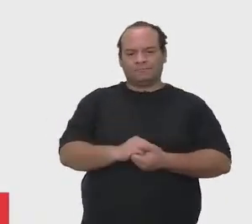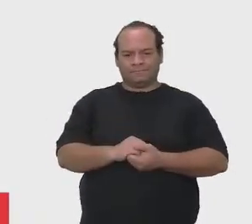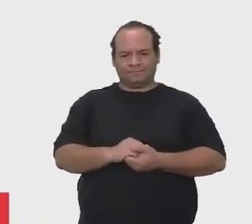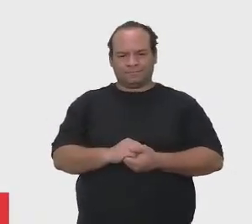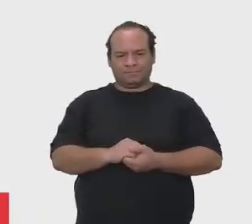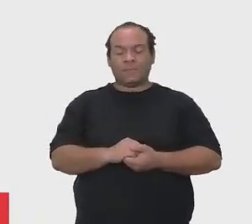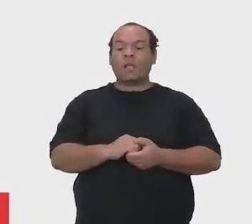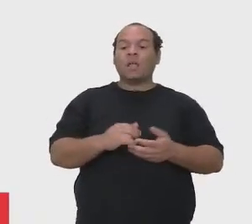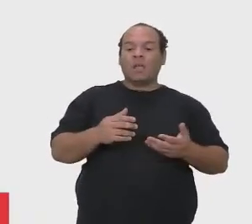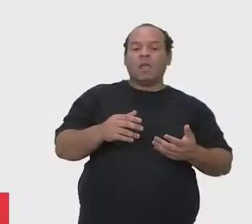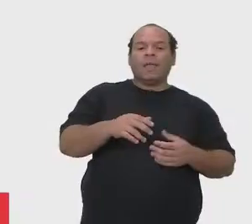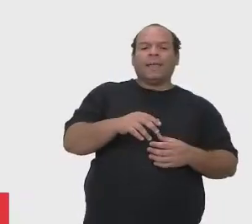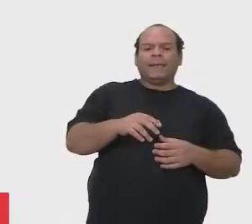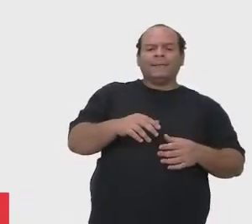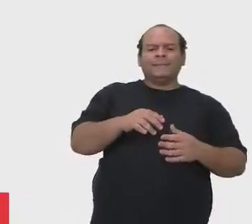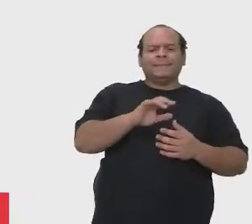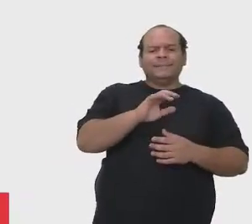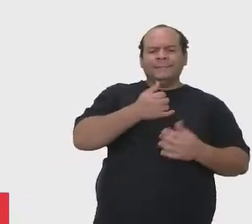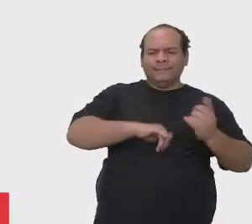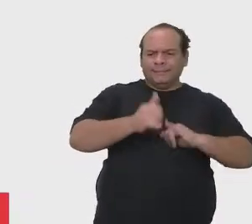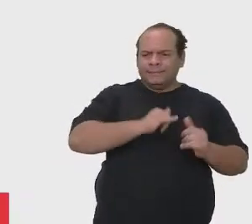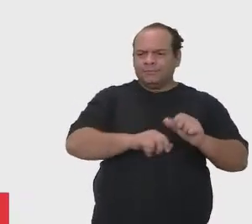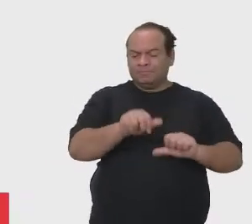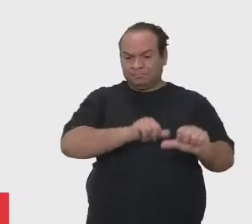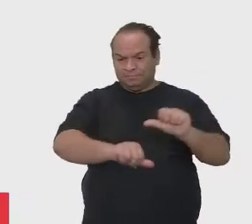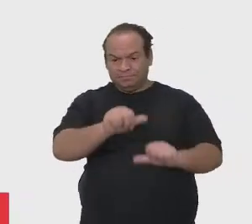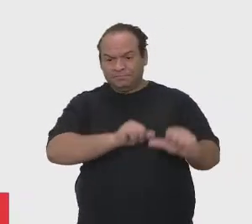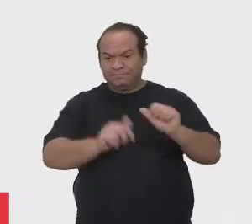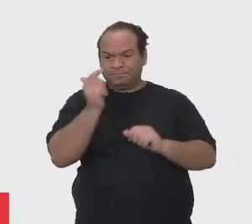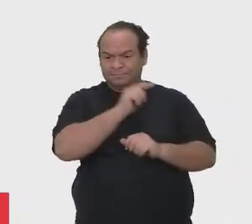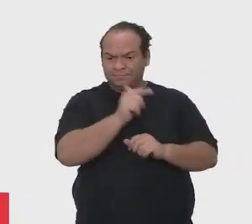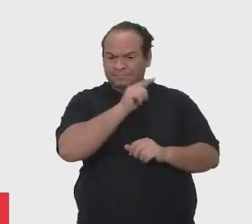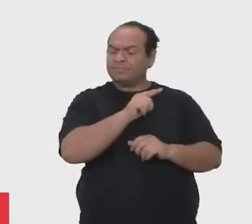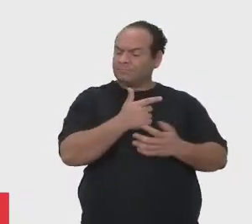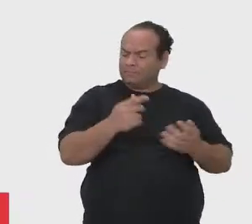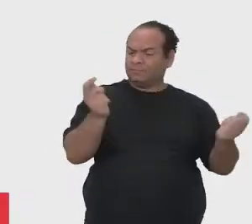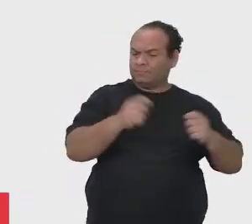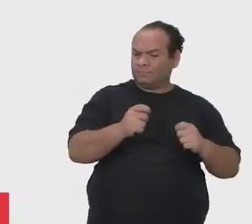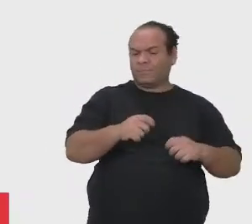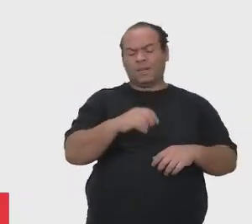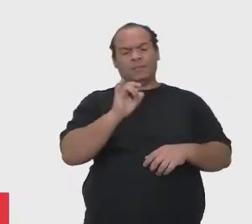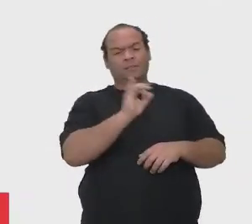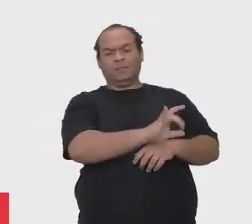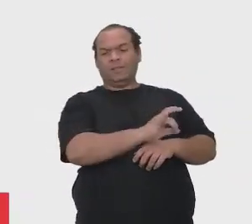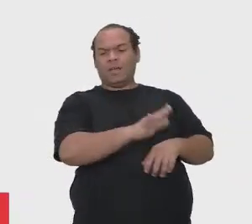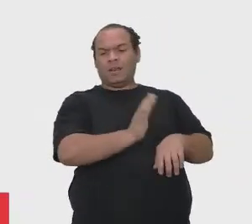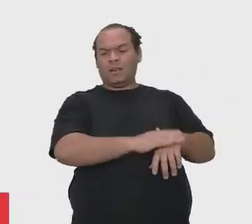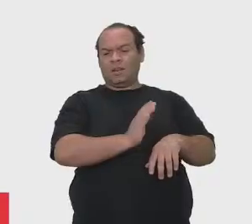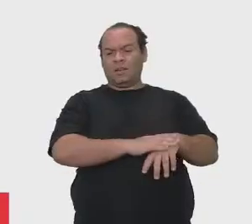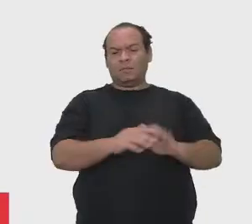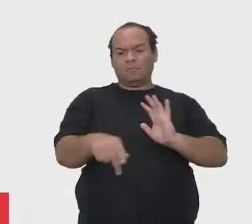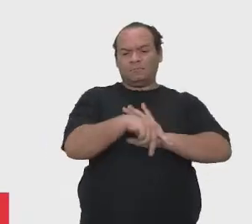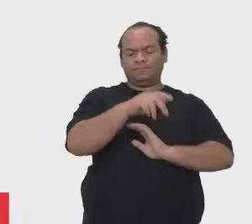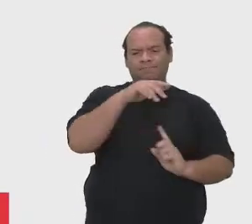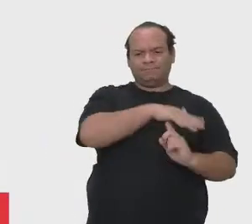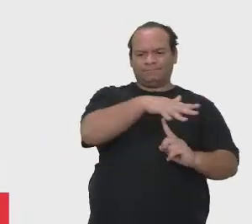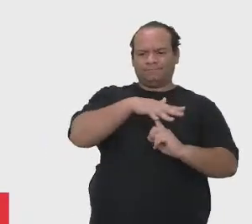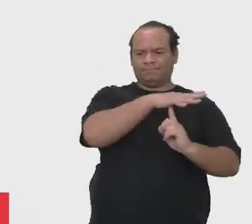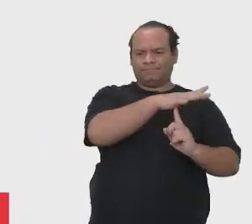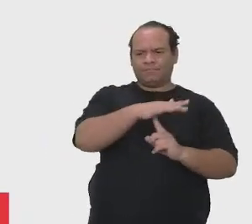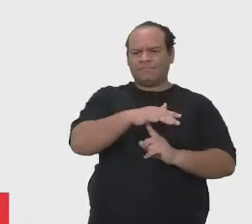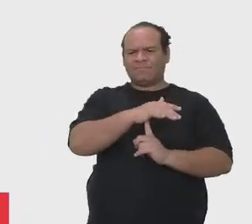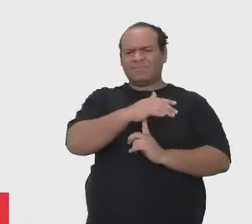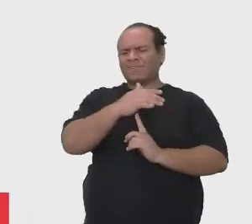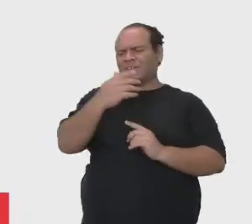Energias renováveis são todas as energias que elas se renovam automaticamente com a natureza. Ou seja, não precisa